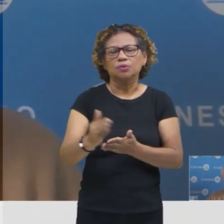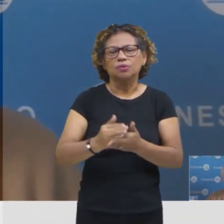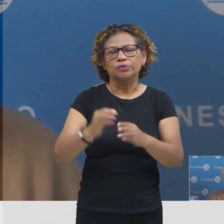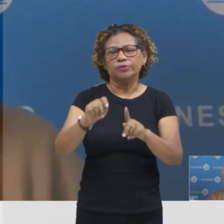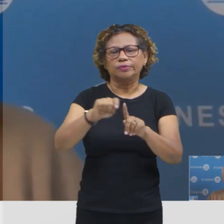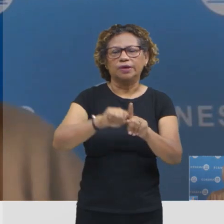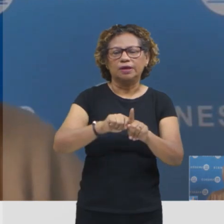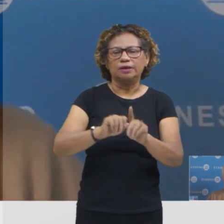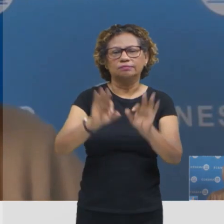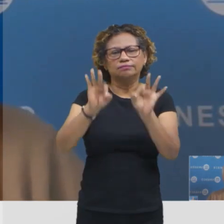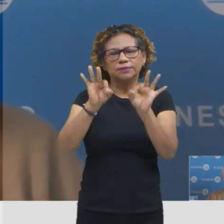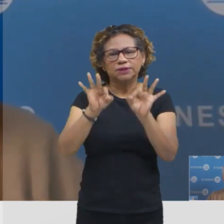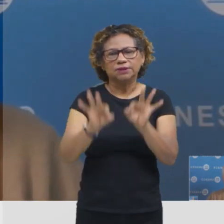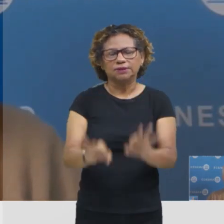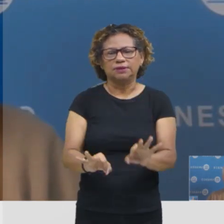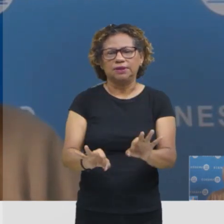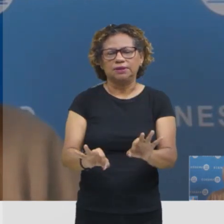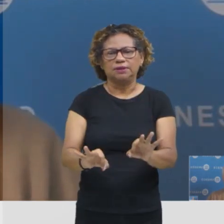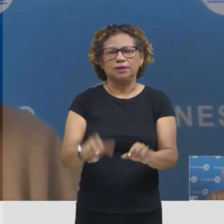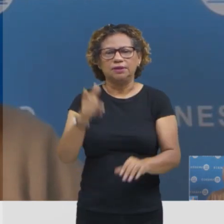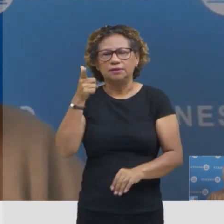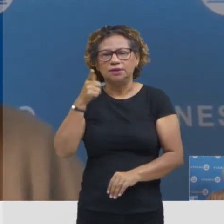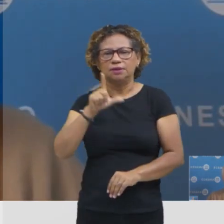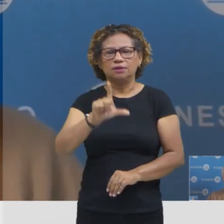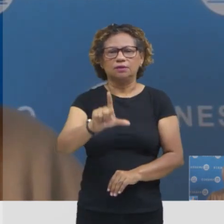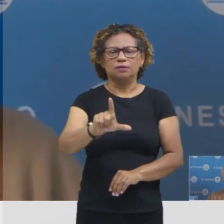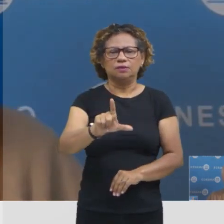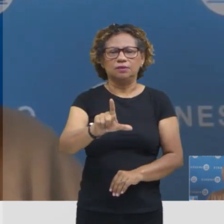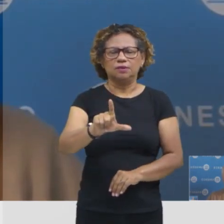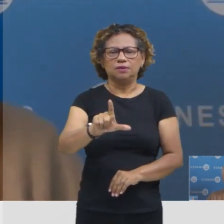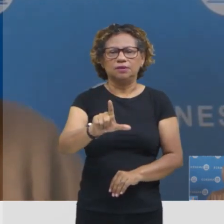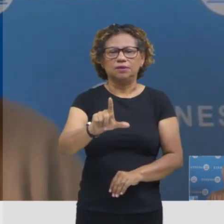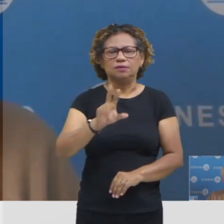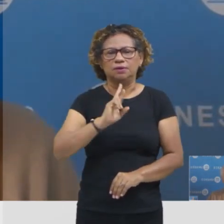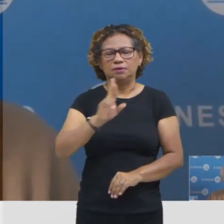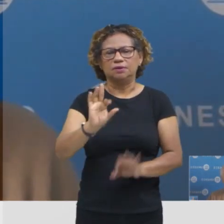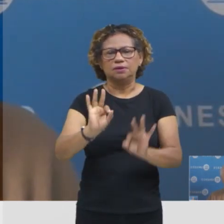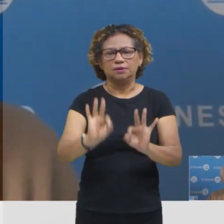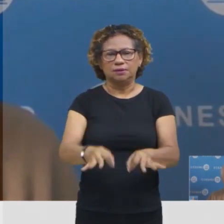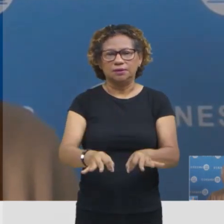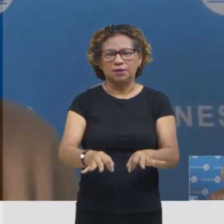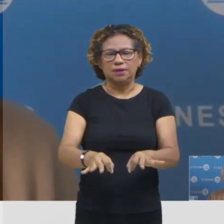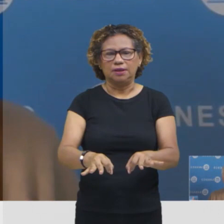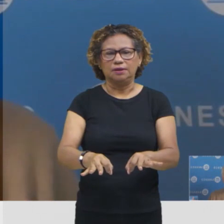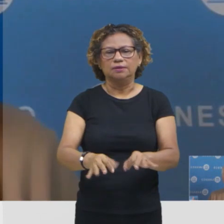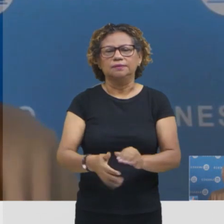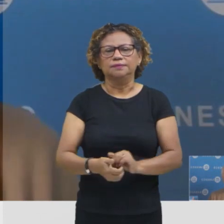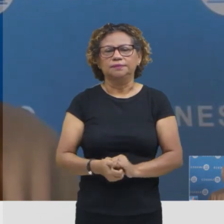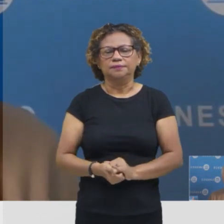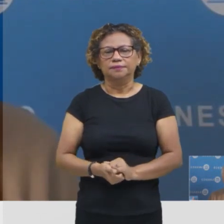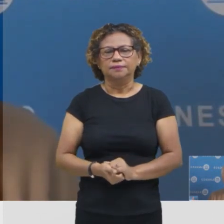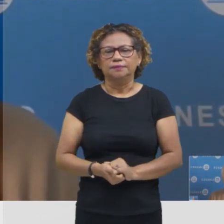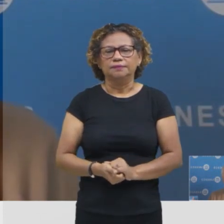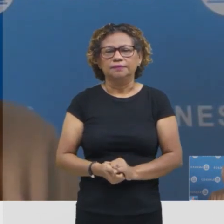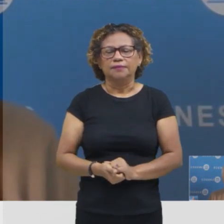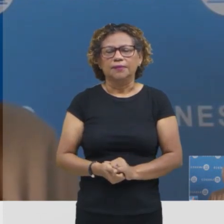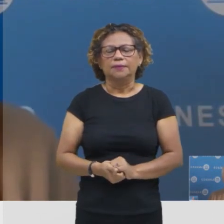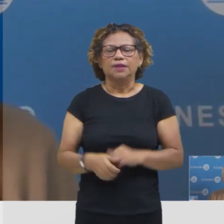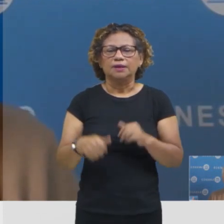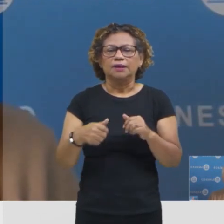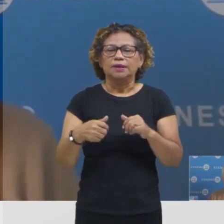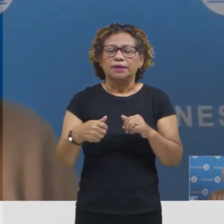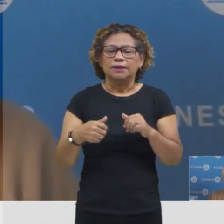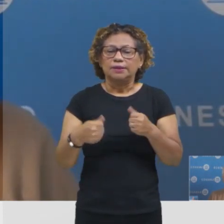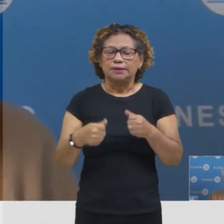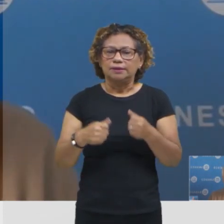soluções certas e conseguiremos encontrar as soluções adequadas. E, obviamente, não há confiança se